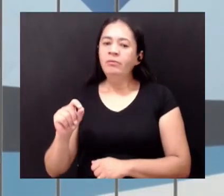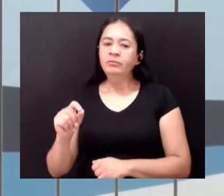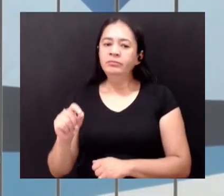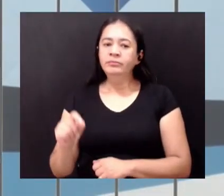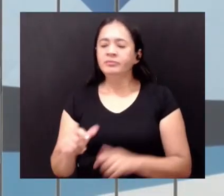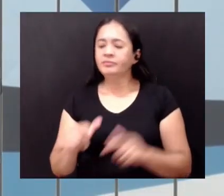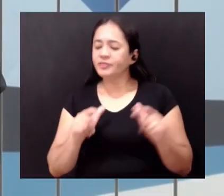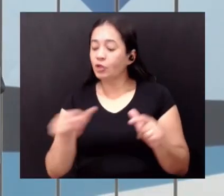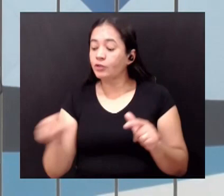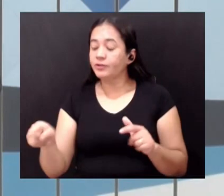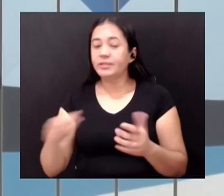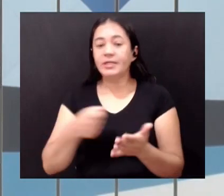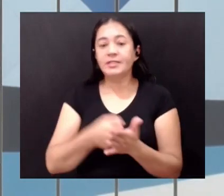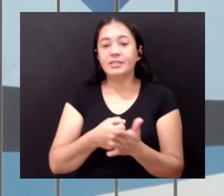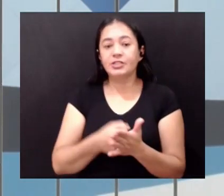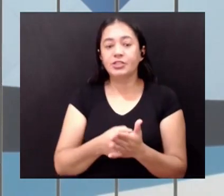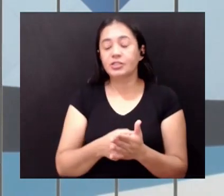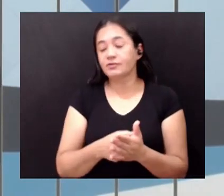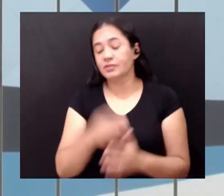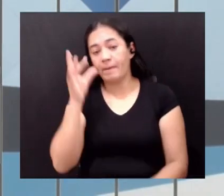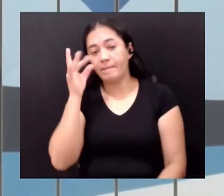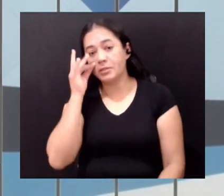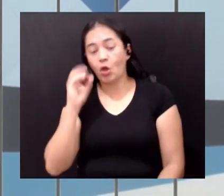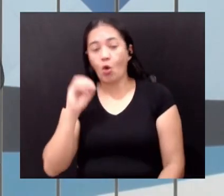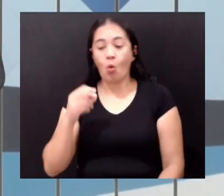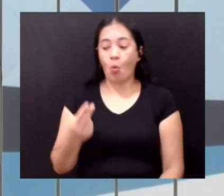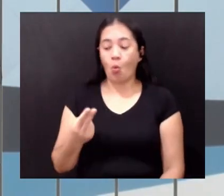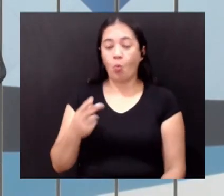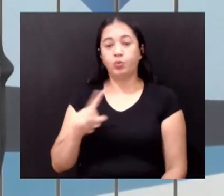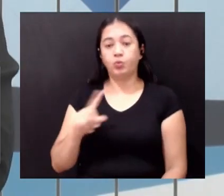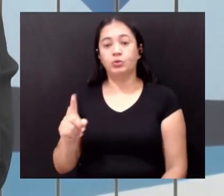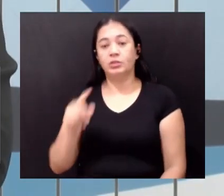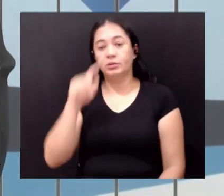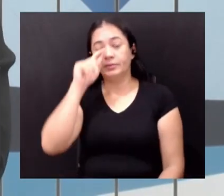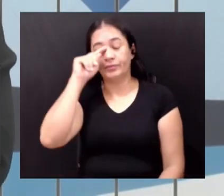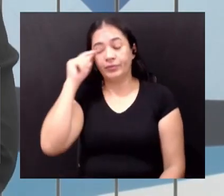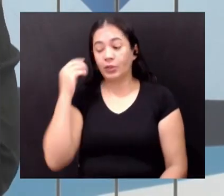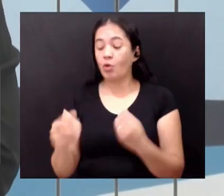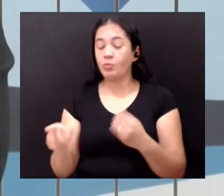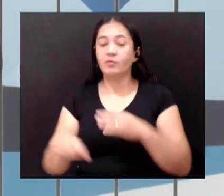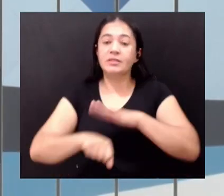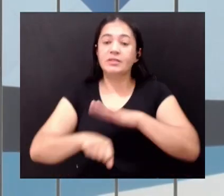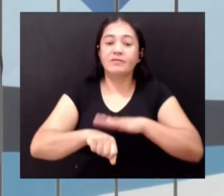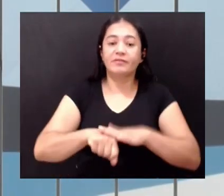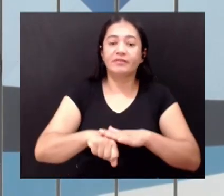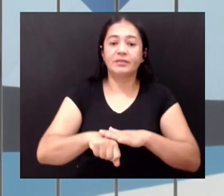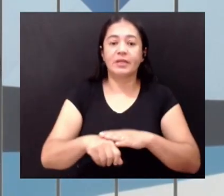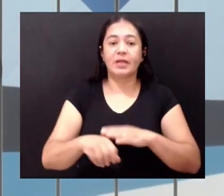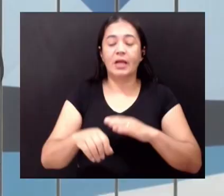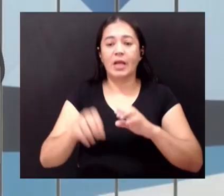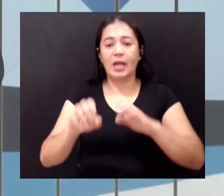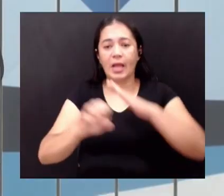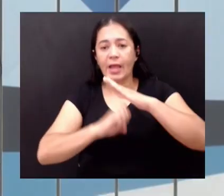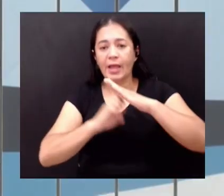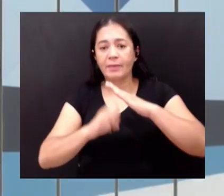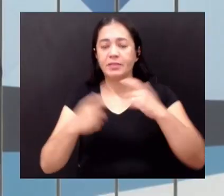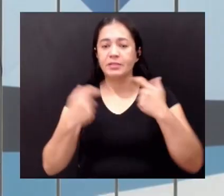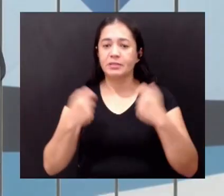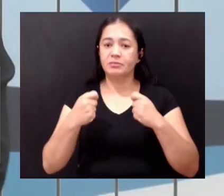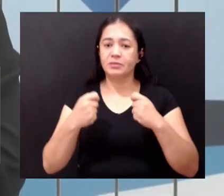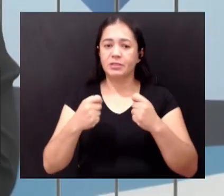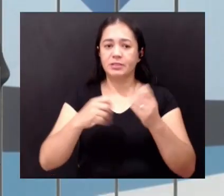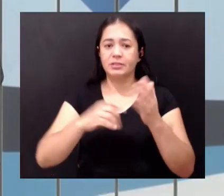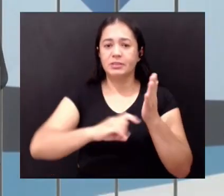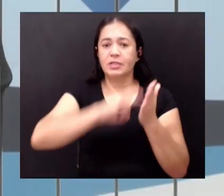lá ou que ele não esteja, como ele vai fazer isso acontecer. Então, a empresa ela precisa estar muito calçada com essas documentações, né,